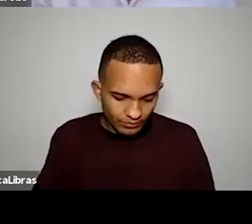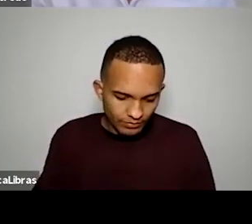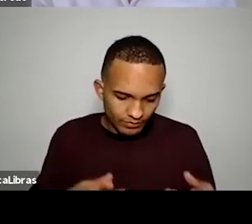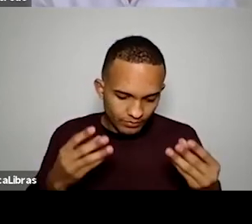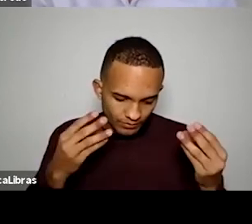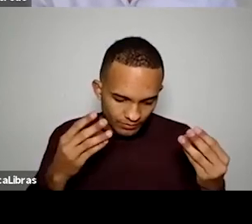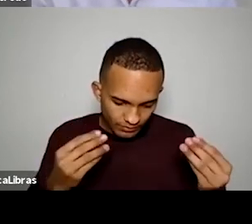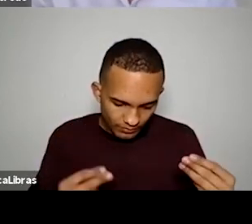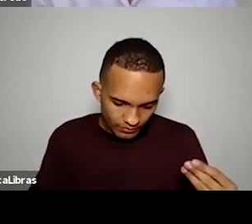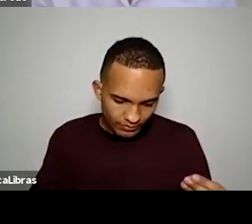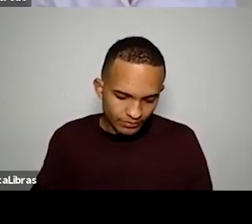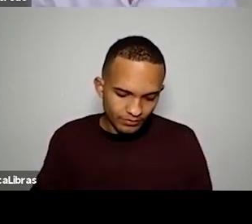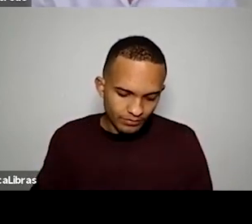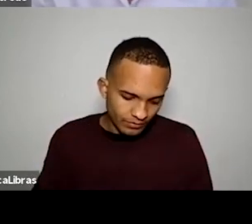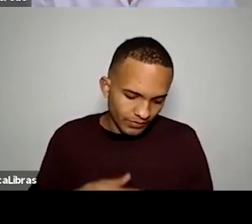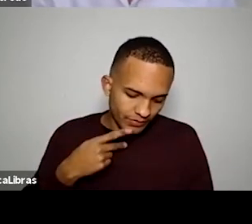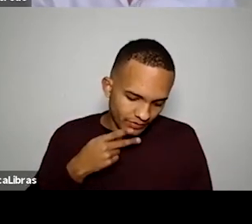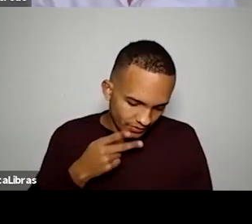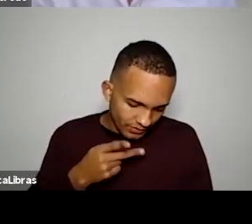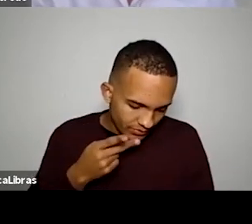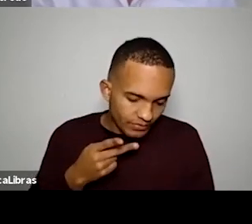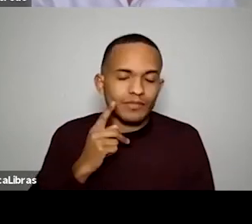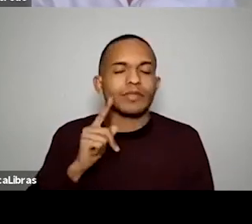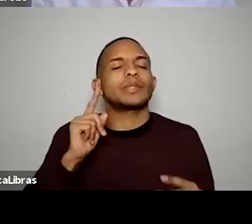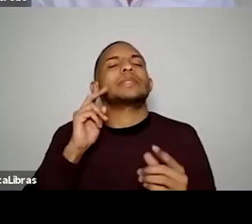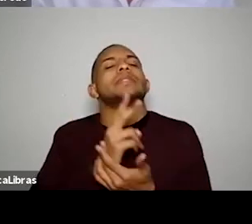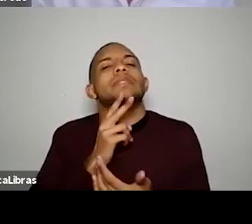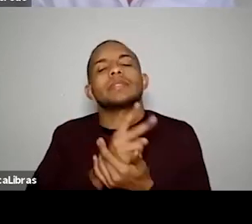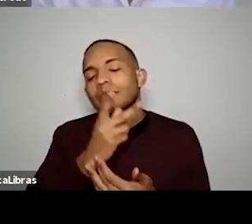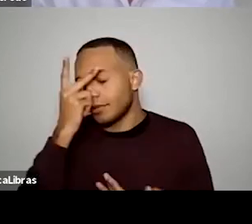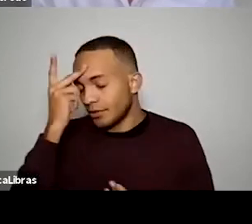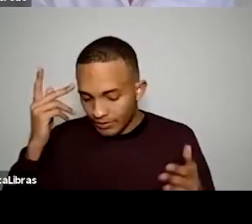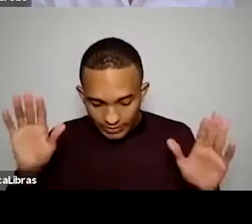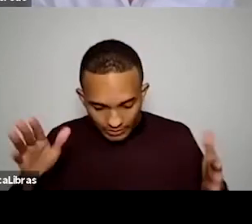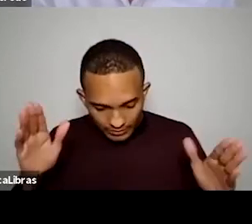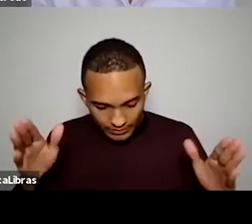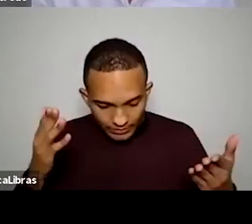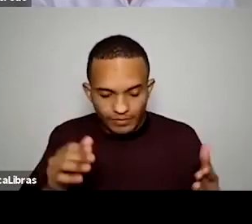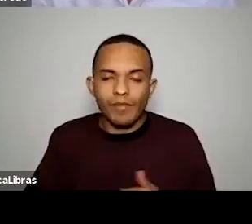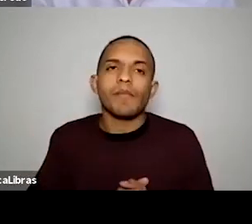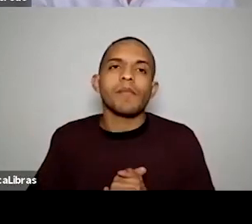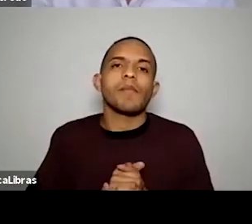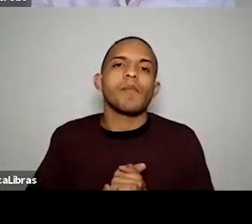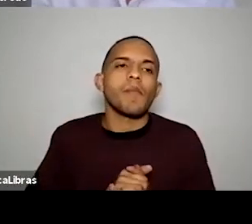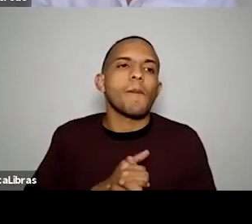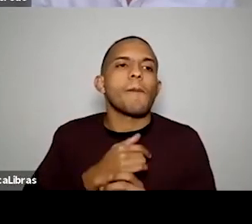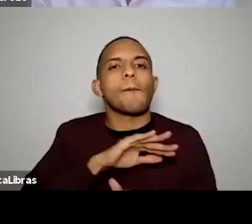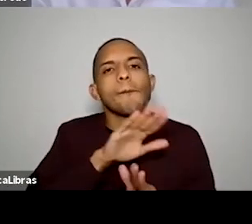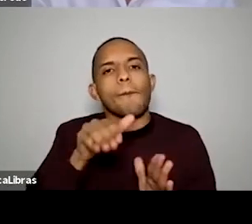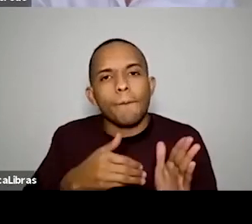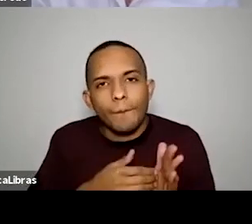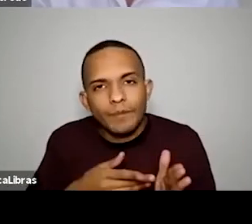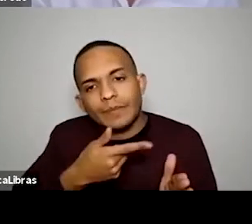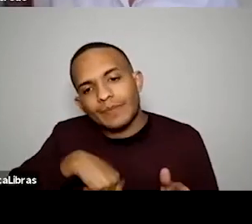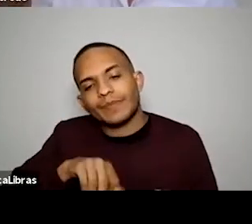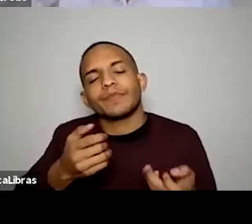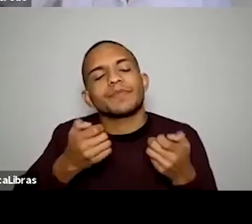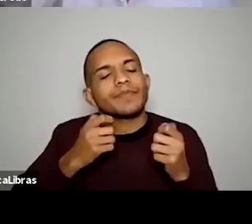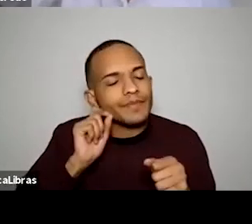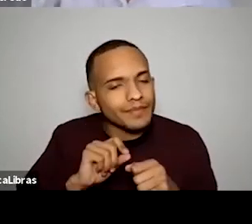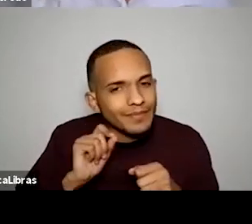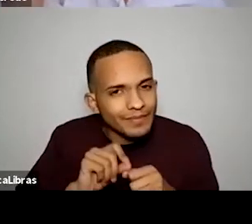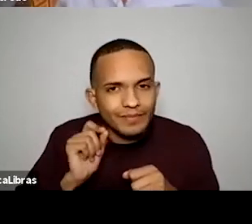né? Sempre que eu tenho falado aqui e tenho estimulado as pessoas, eu falo assim, mire no exemplo, tudo que nós buscamos fazer aqui